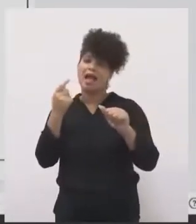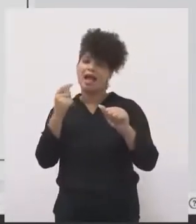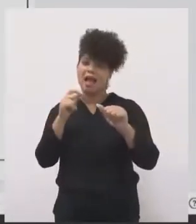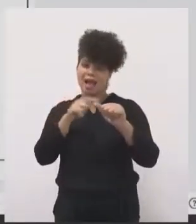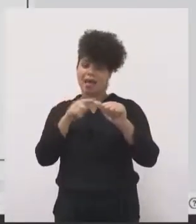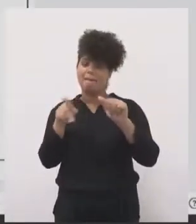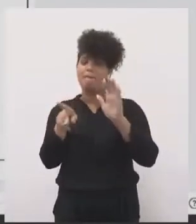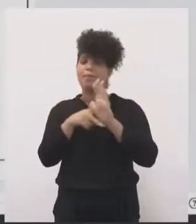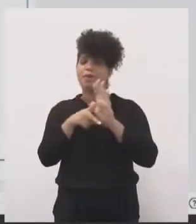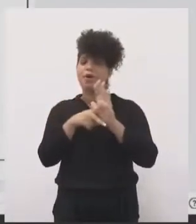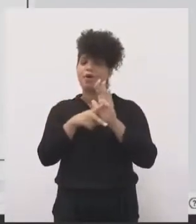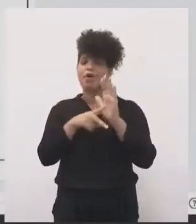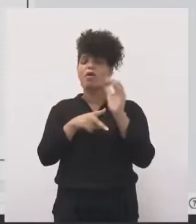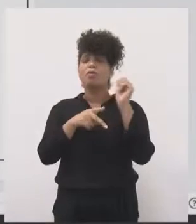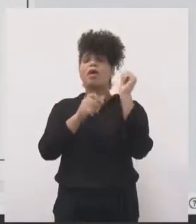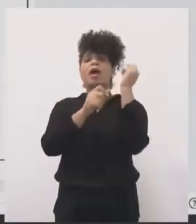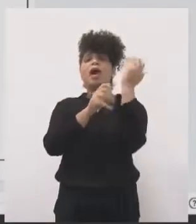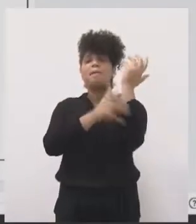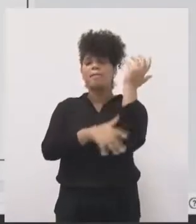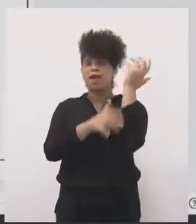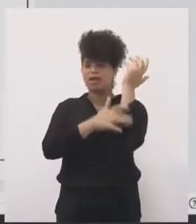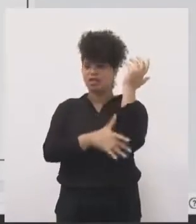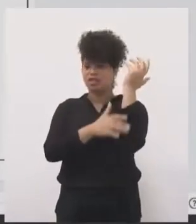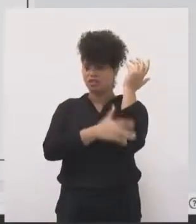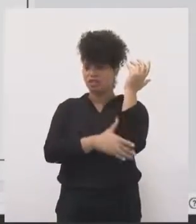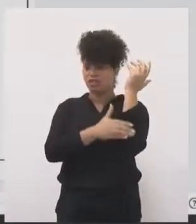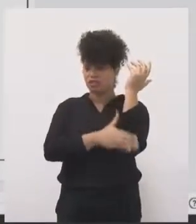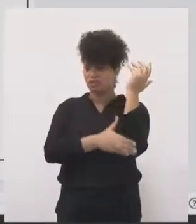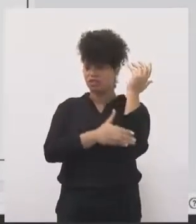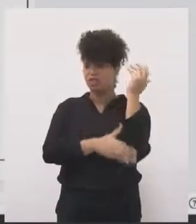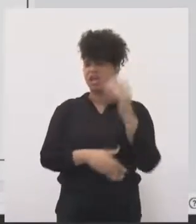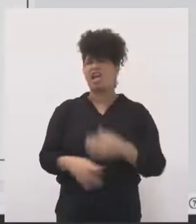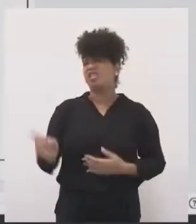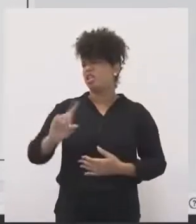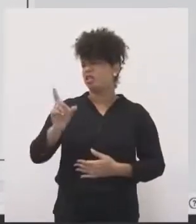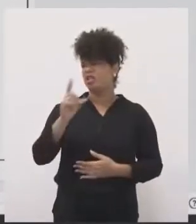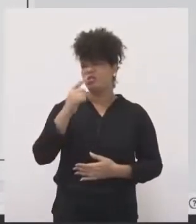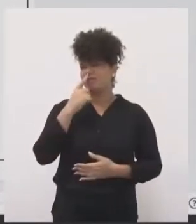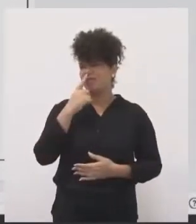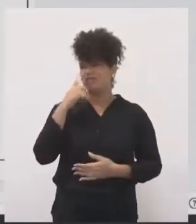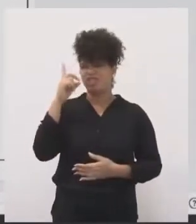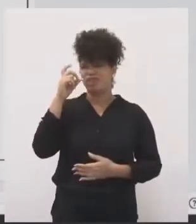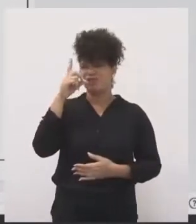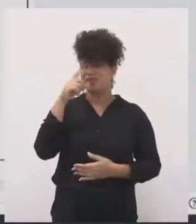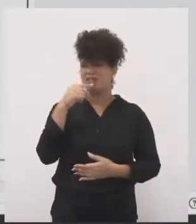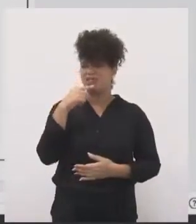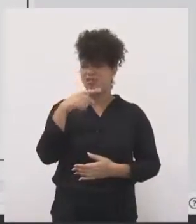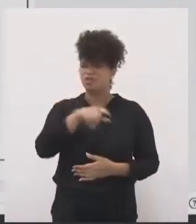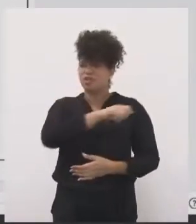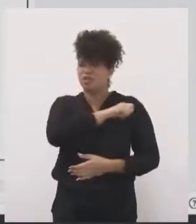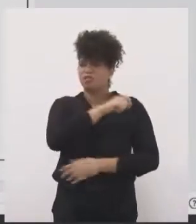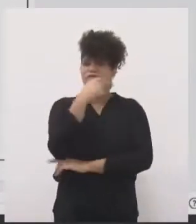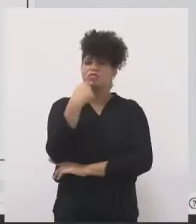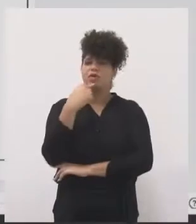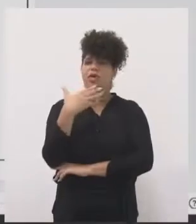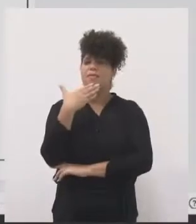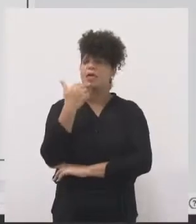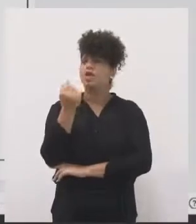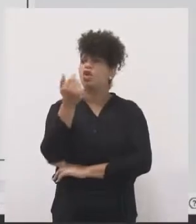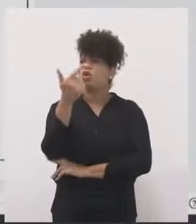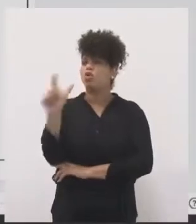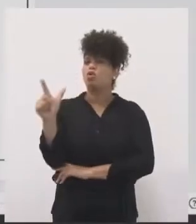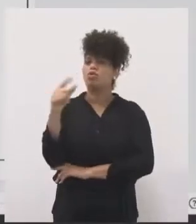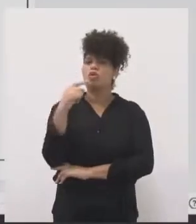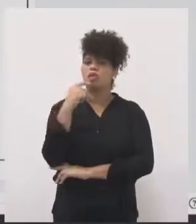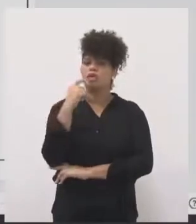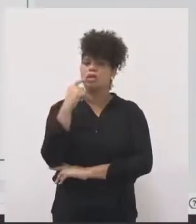um abacaxi e coloco o meu abacaxi aqui. Ah, não, abacaxi é uma palavra ainda muito difícil para os meus alunos. Eu quero que seja uma palavra mais